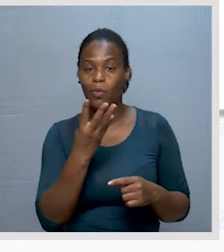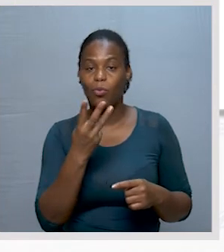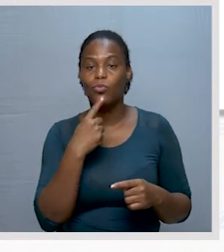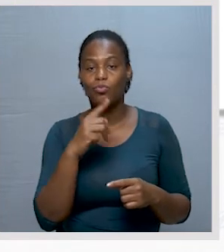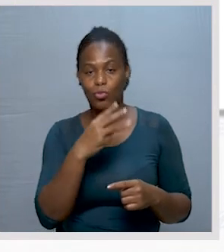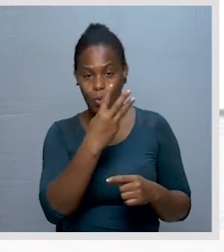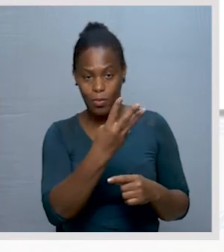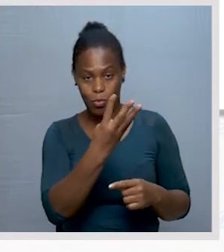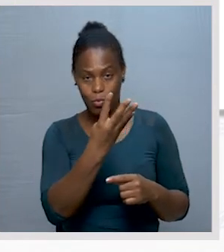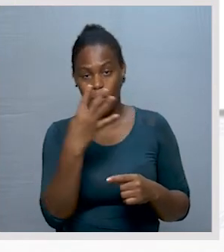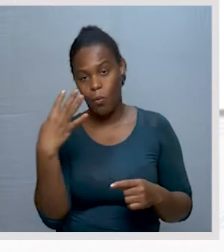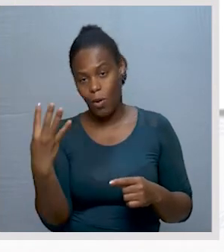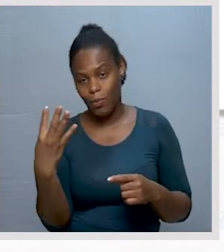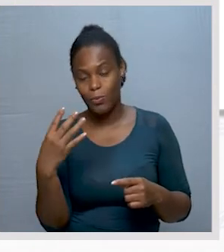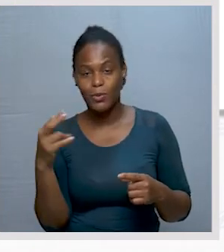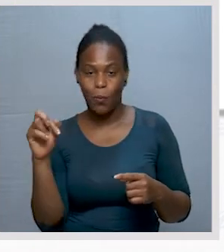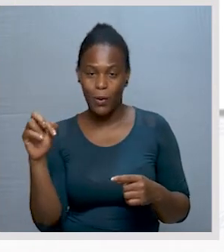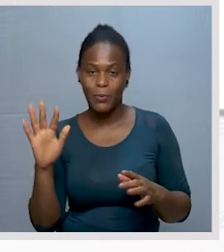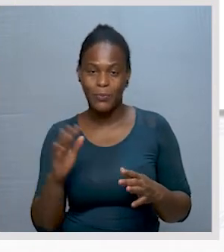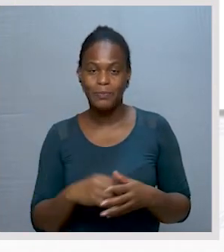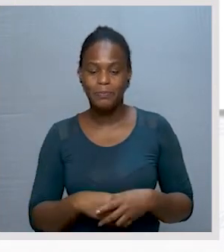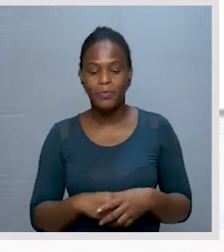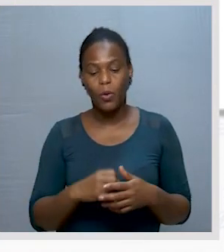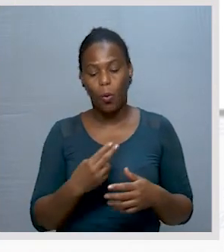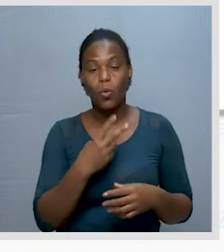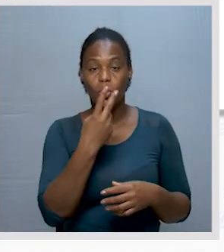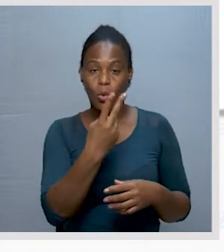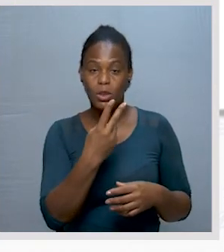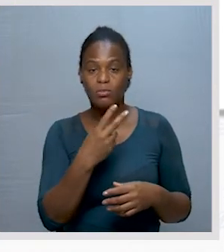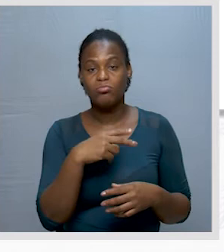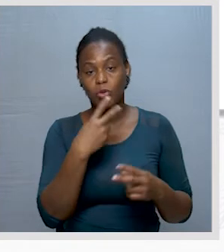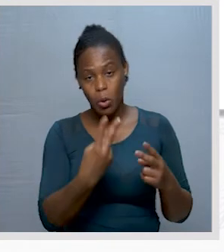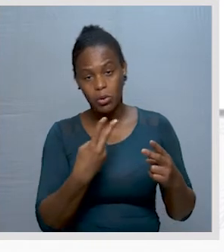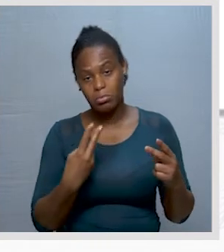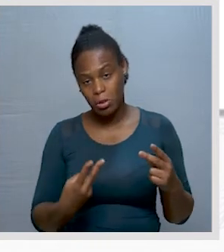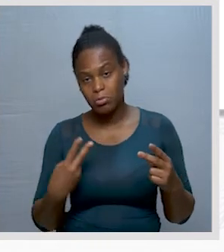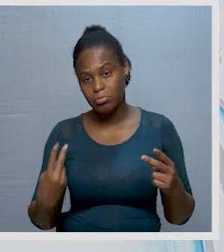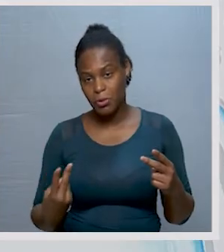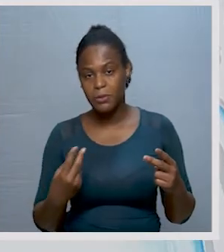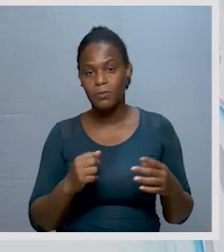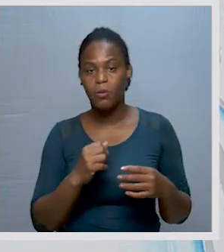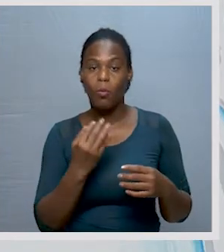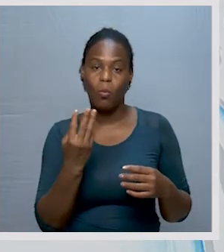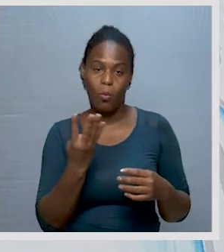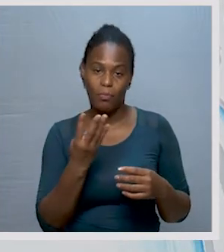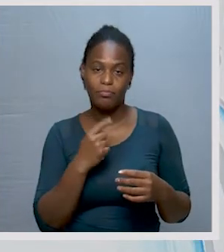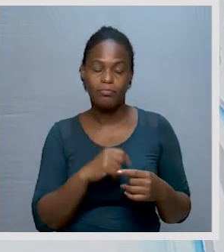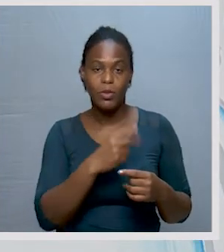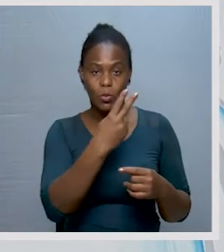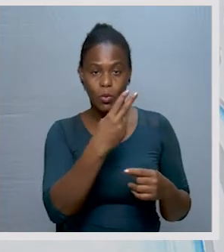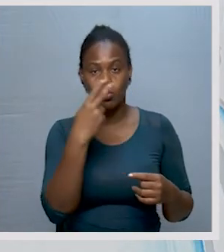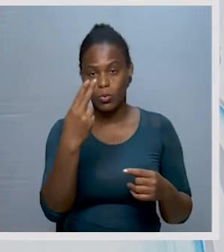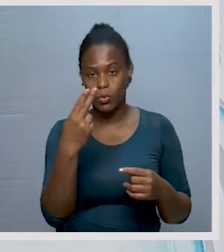2 vezes. 4 2 vezes, 8. Ou 2 a repetir 4 vezes. 2, 2, 2,